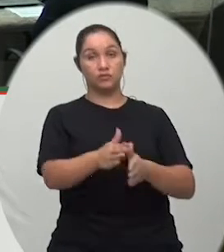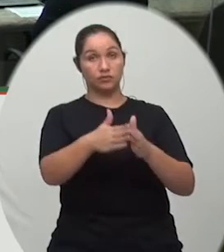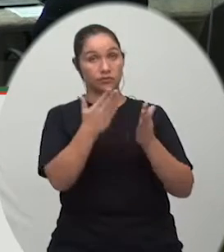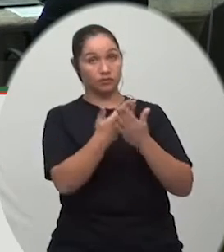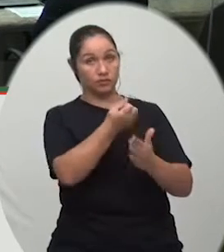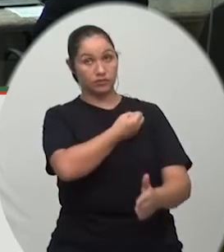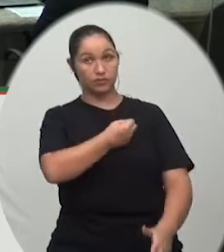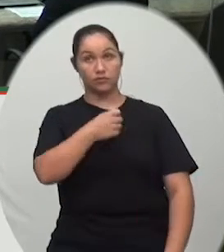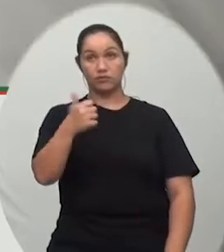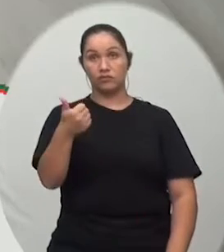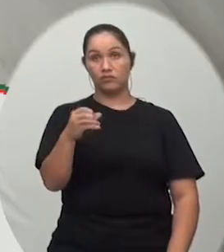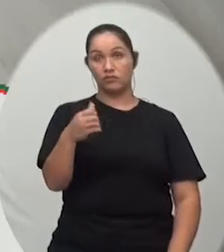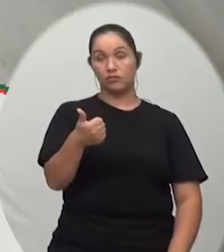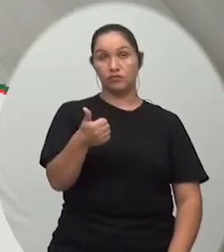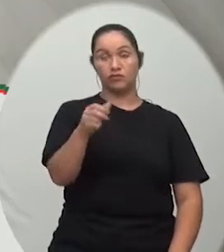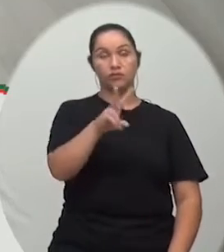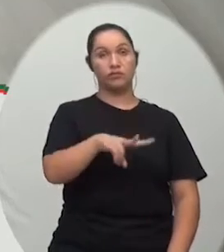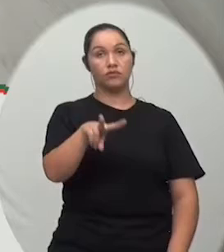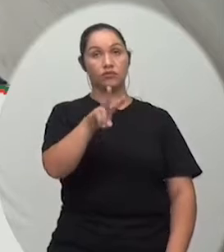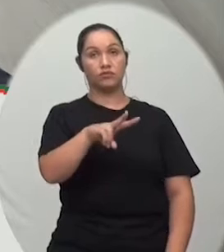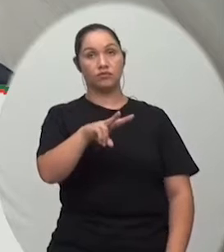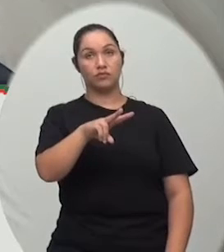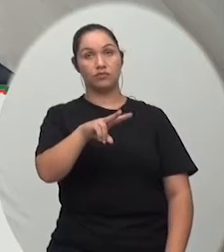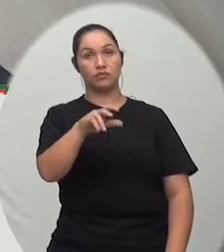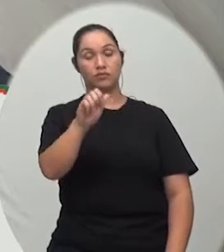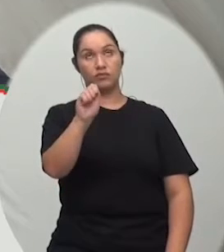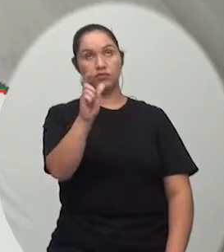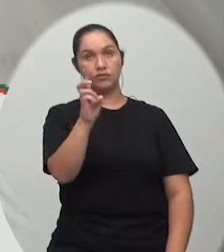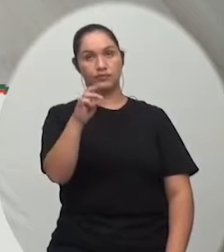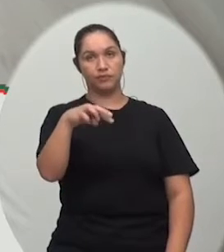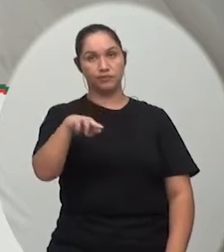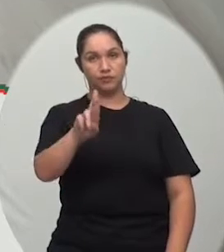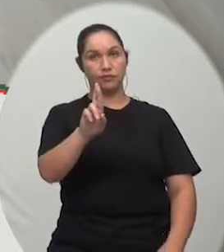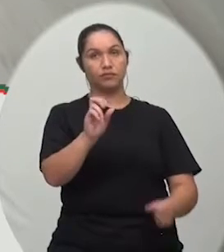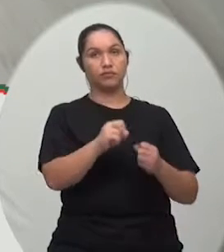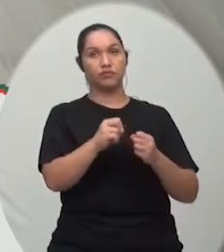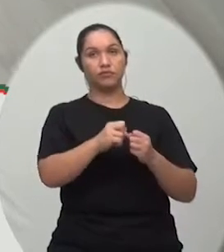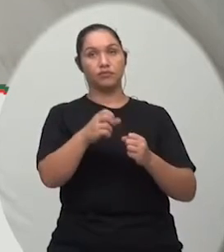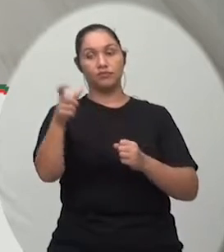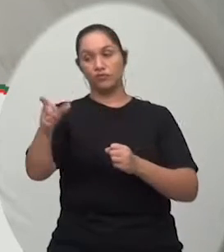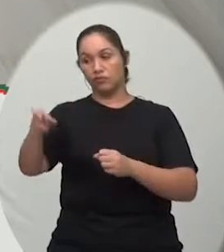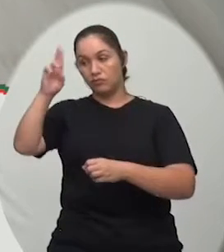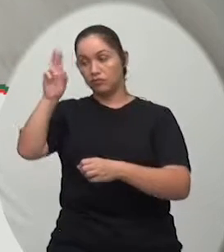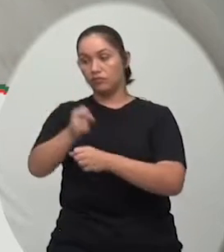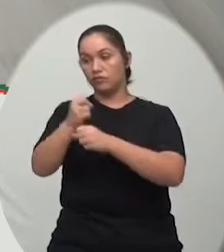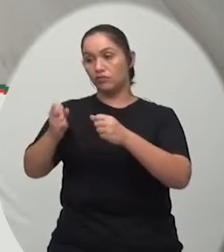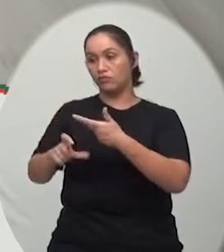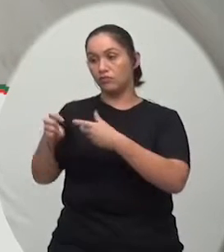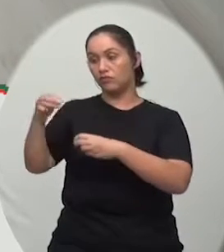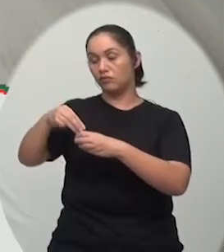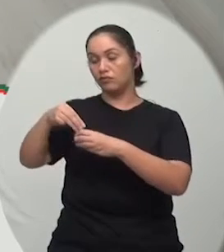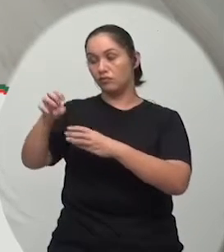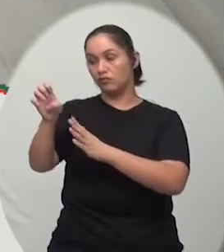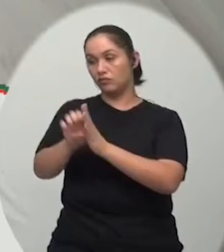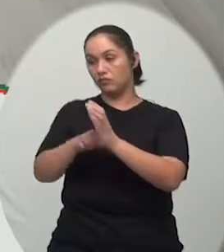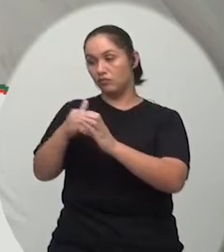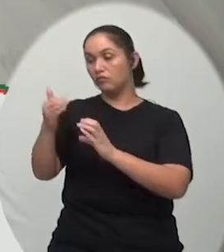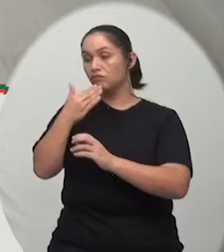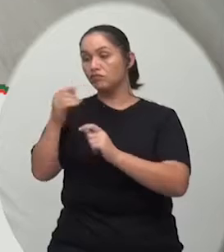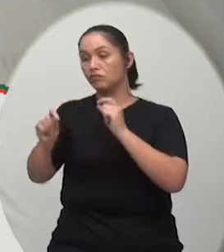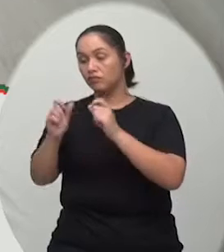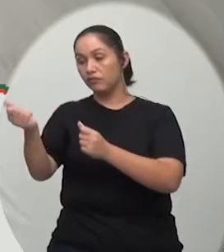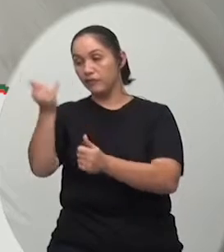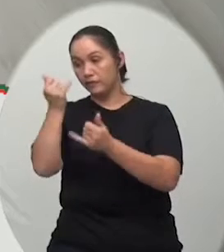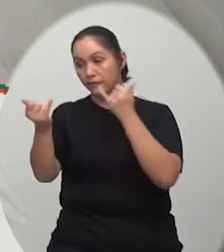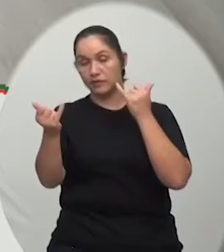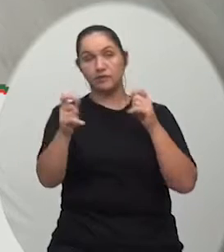Requerimento número 101/2019, autoria vereadora Ademir Honorato, assunto: envio de expediente ao chefe do Poder Executivo Municipal, solicitando que